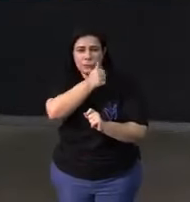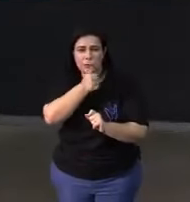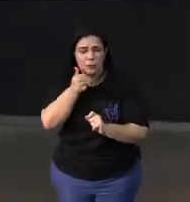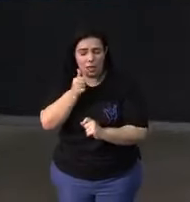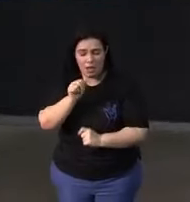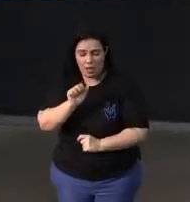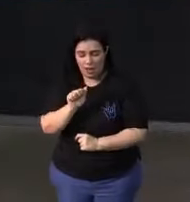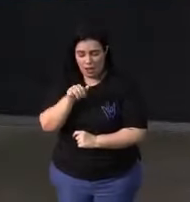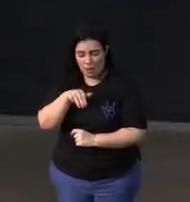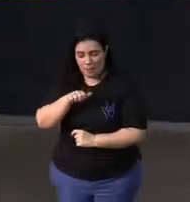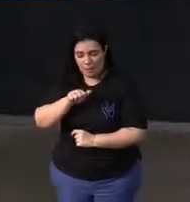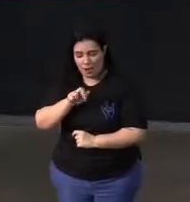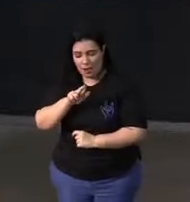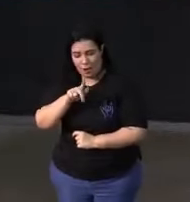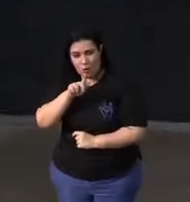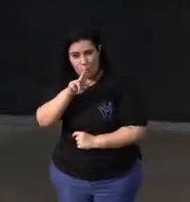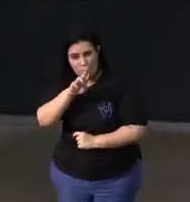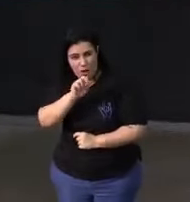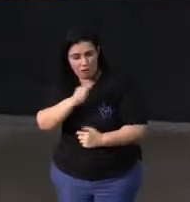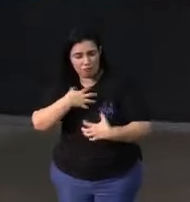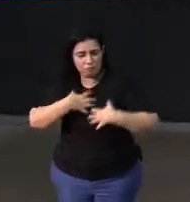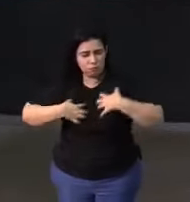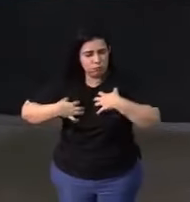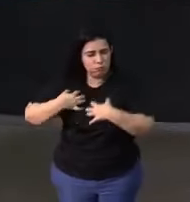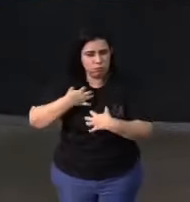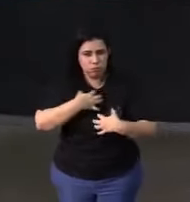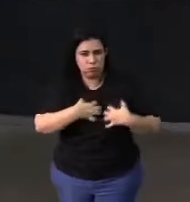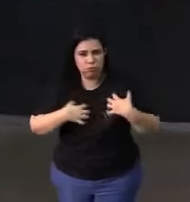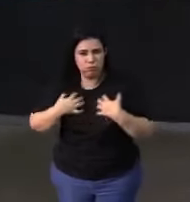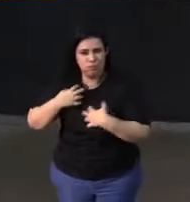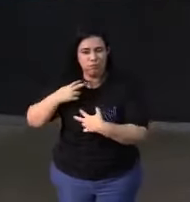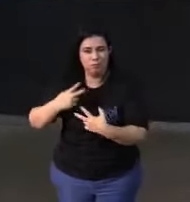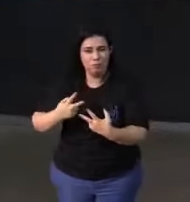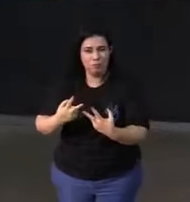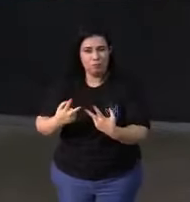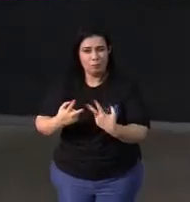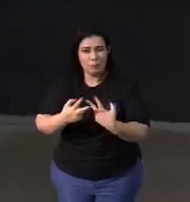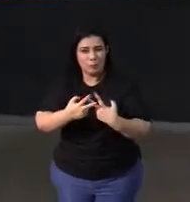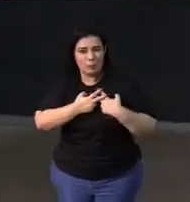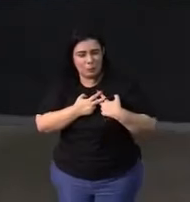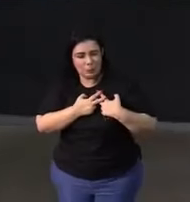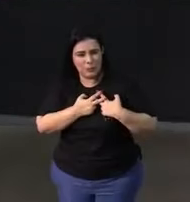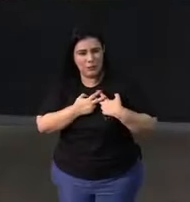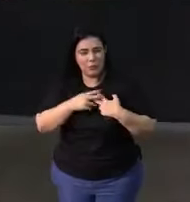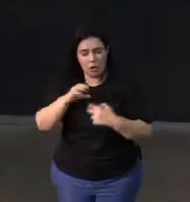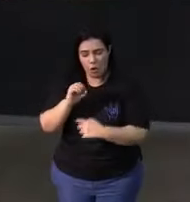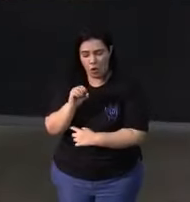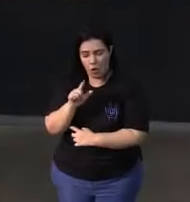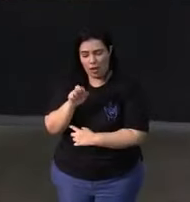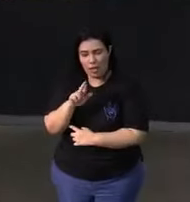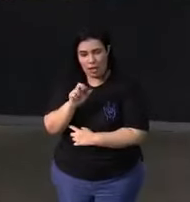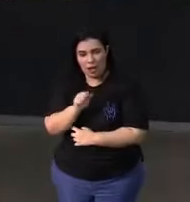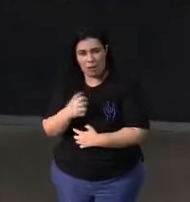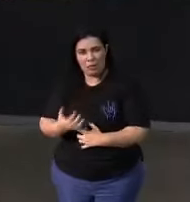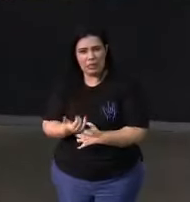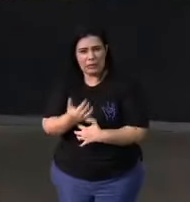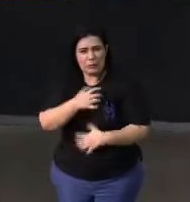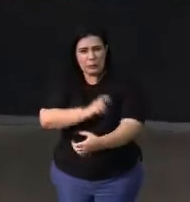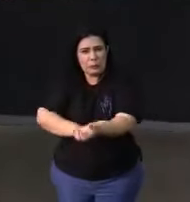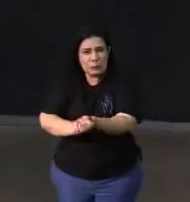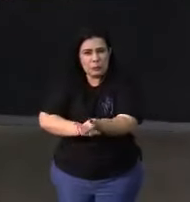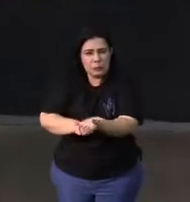amargura. Davi nunca se deixou aprisionar pela cólera, pela raiva,